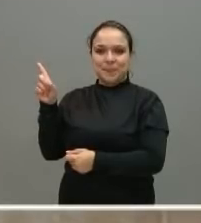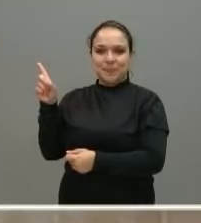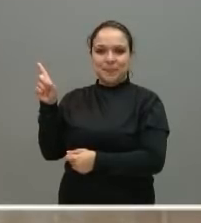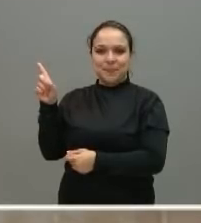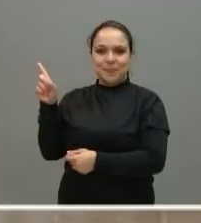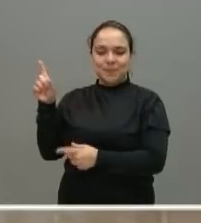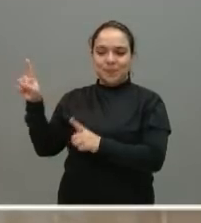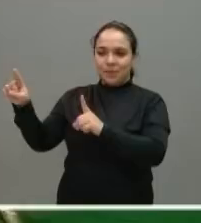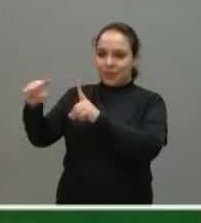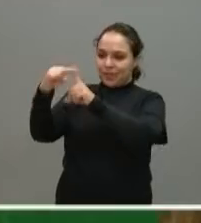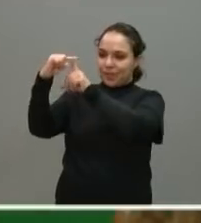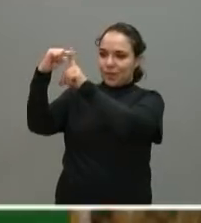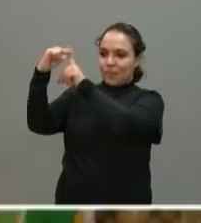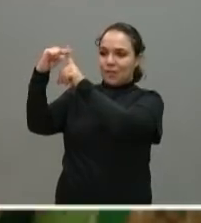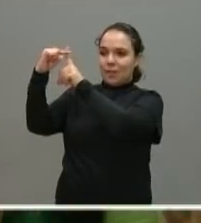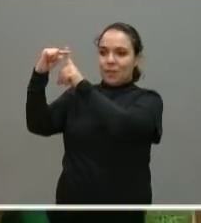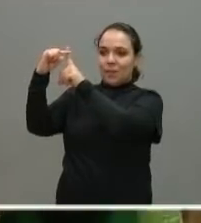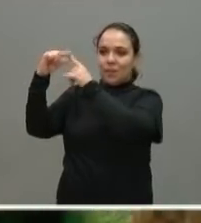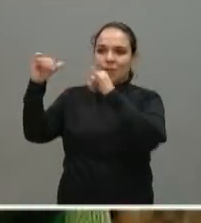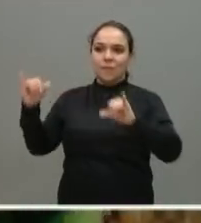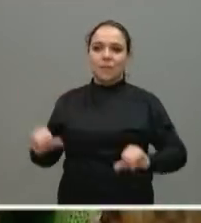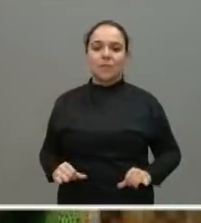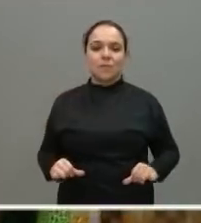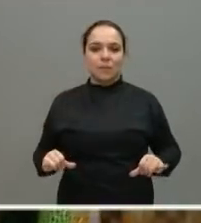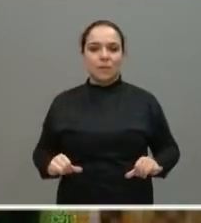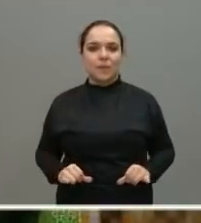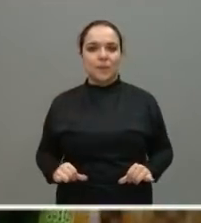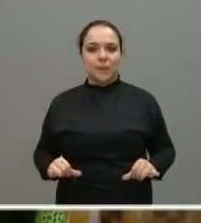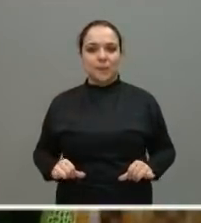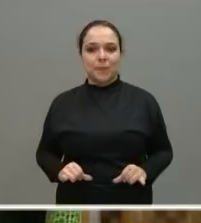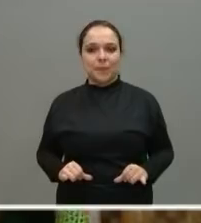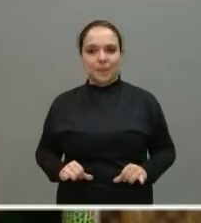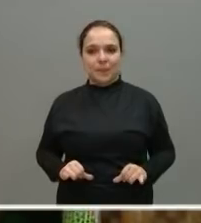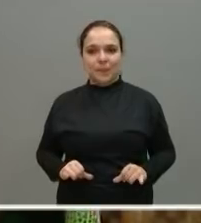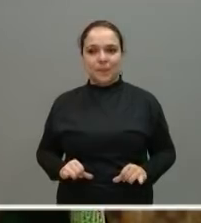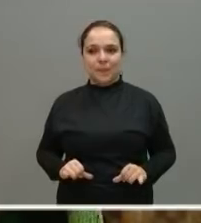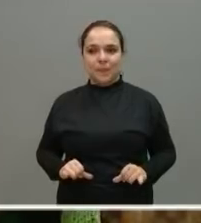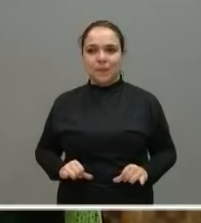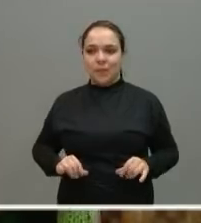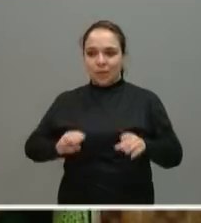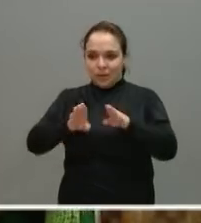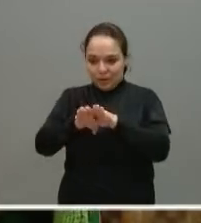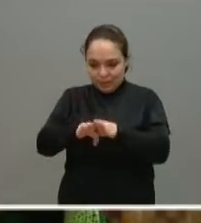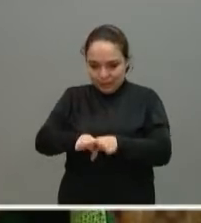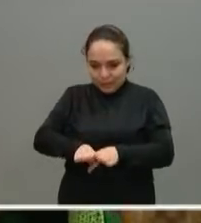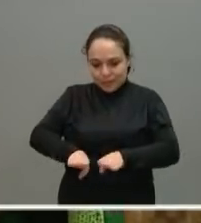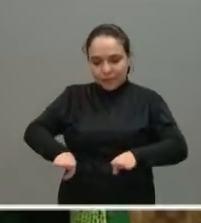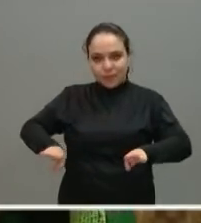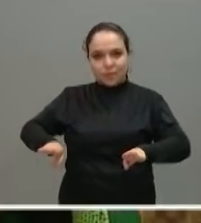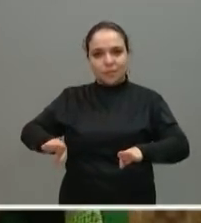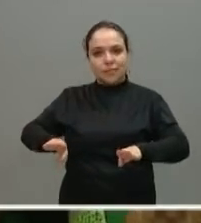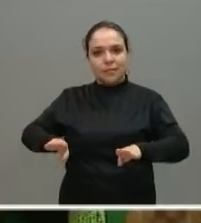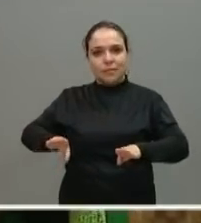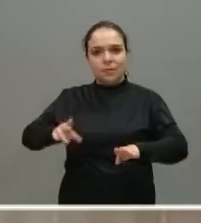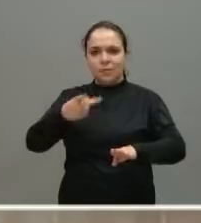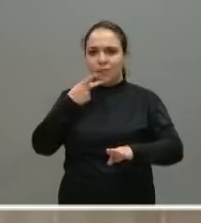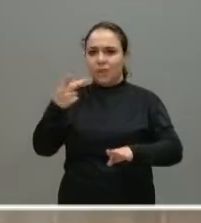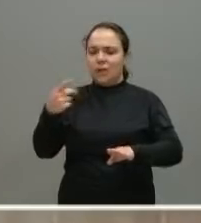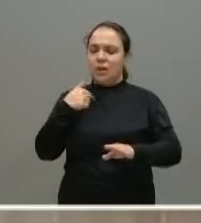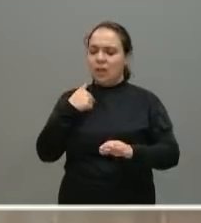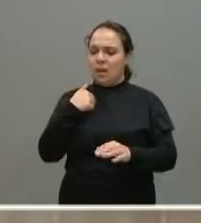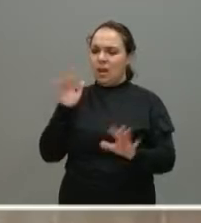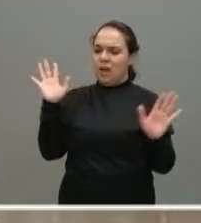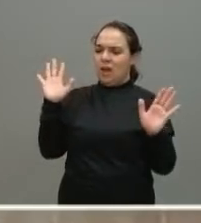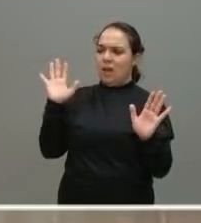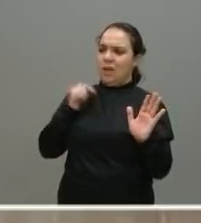pregado na cruz. Então a humildade não é negar o que fazemos de bom, não é isso, isso é